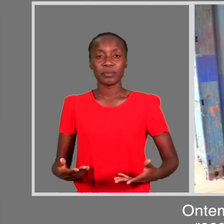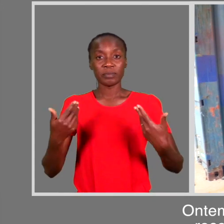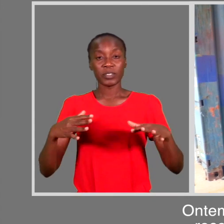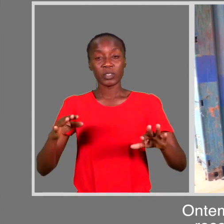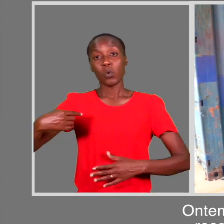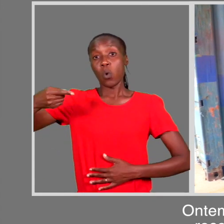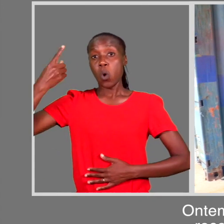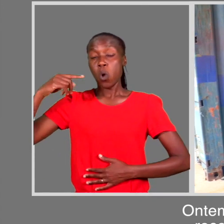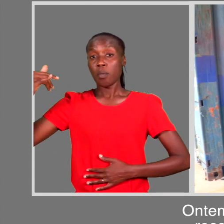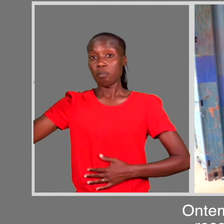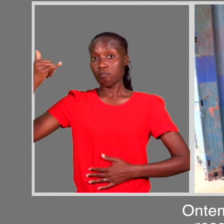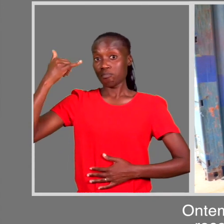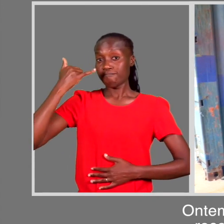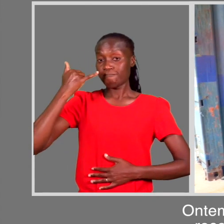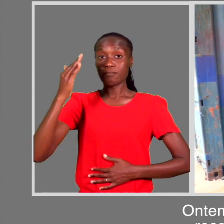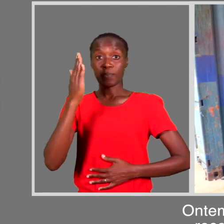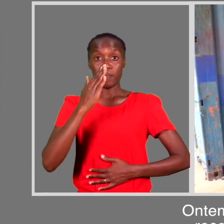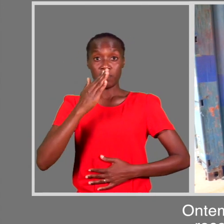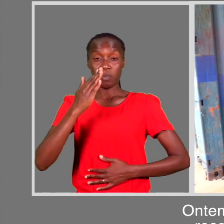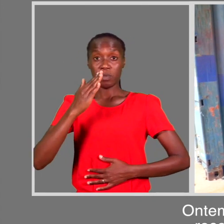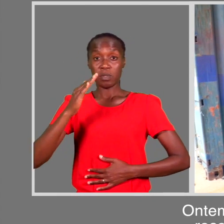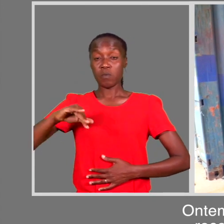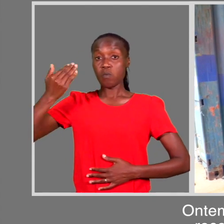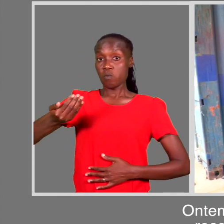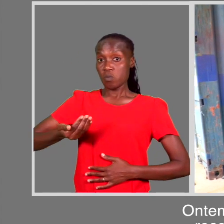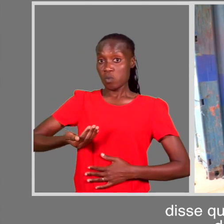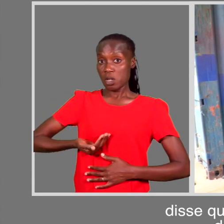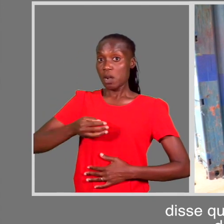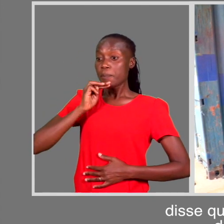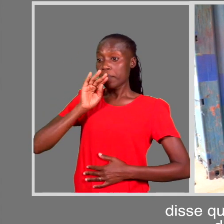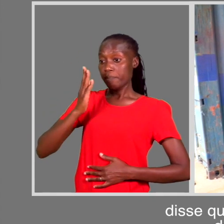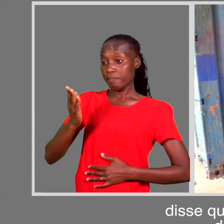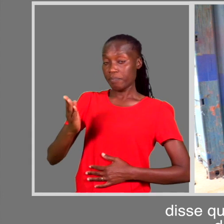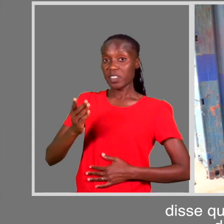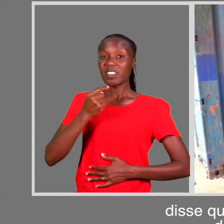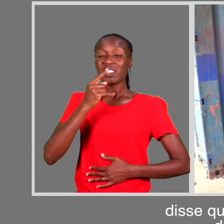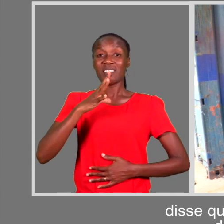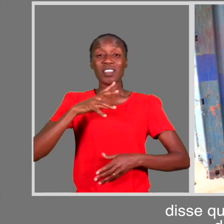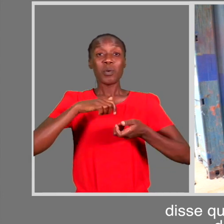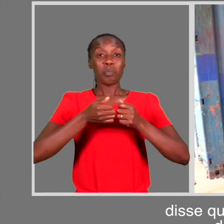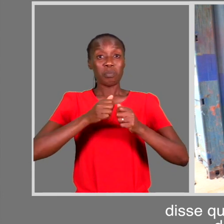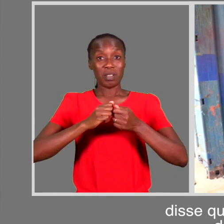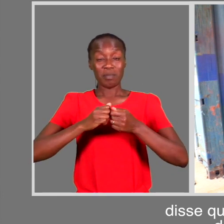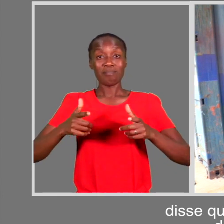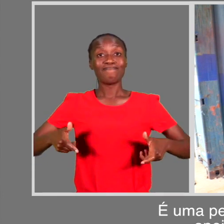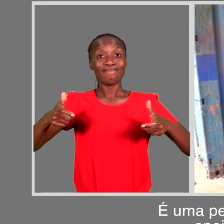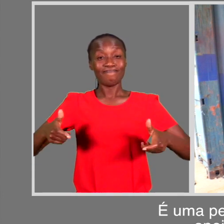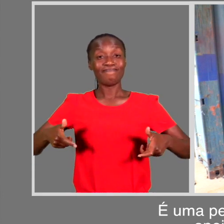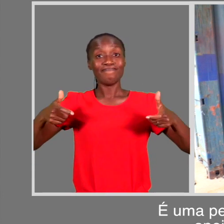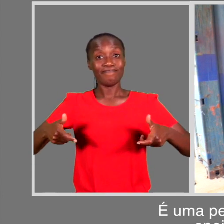Eu recebi ontem, período da tarde, a chamada da mãe, dizendo que estava com problema de